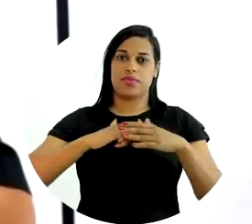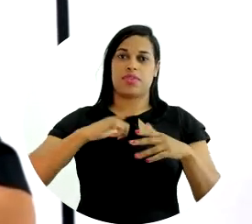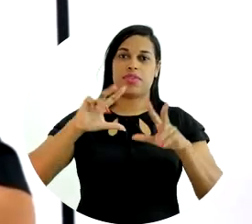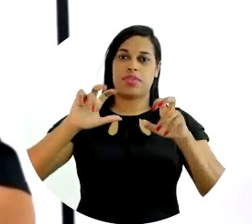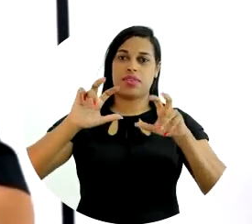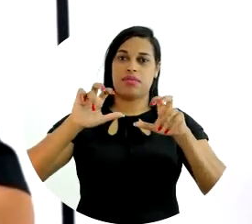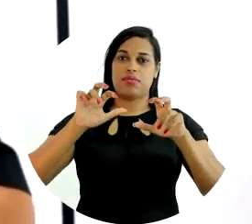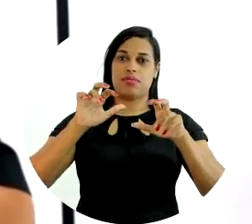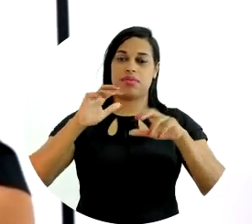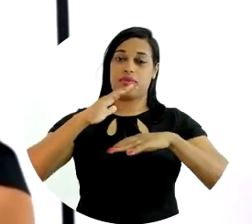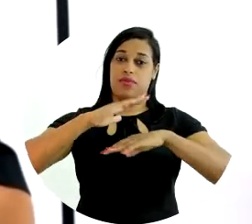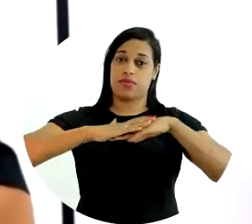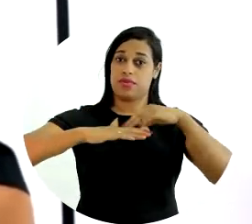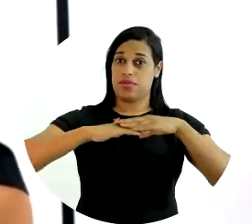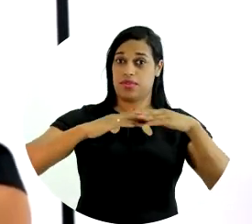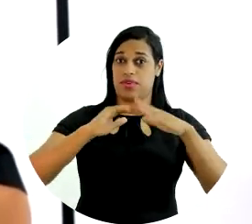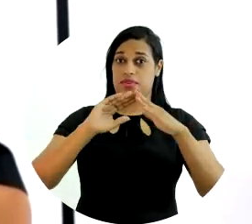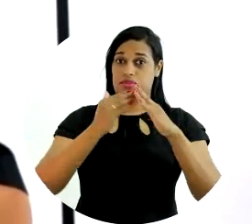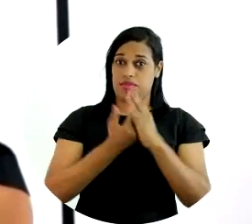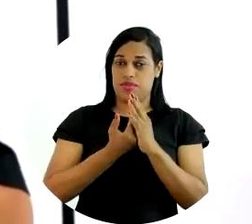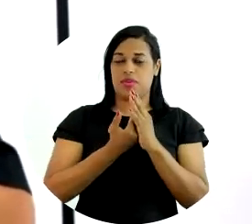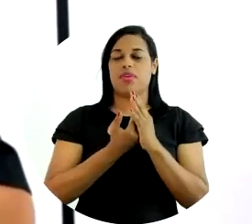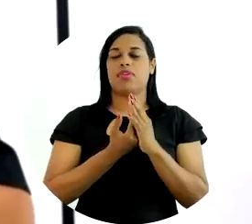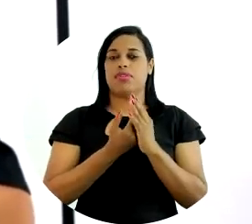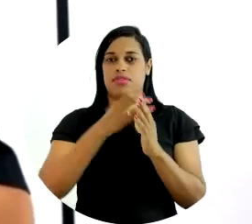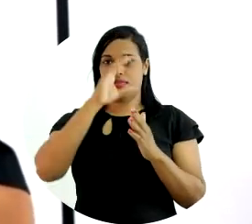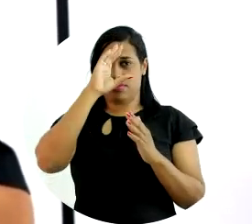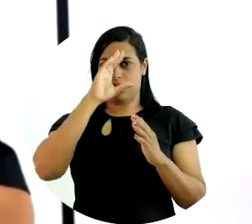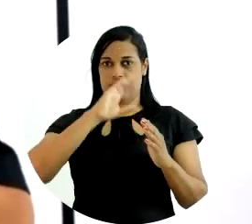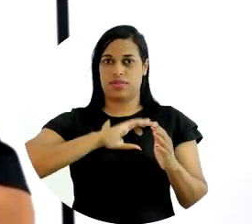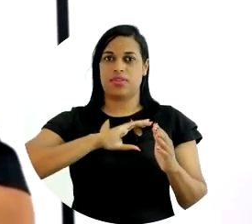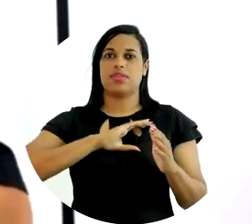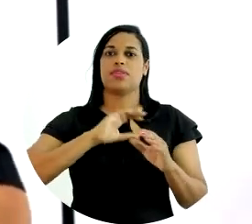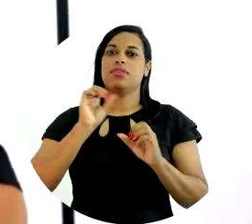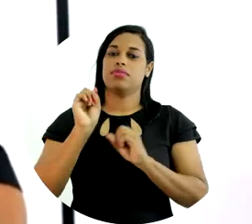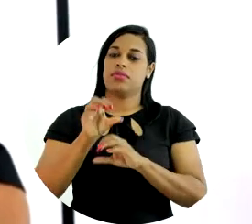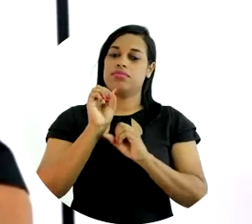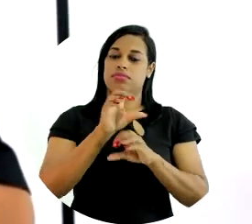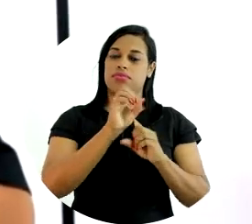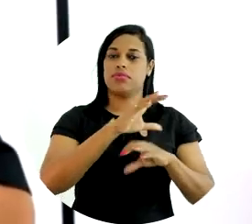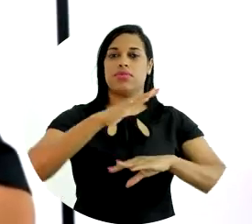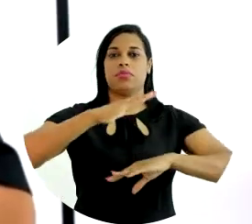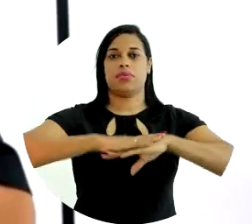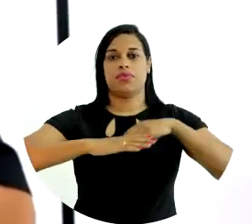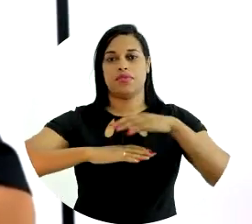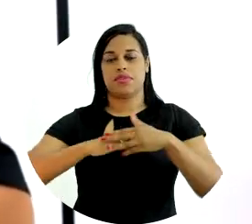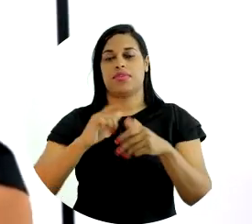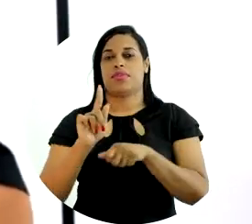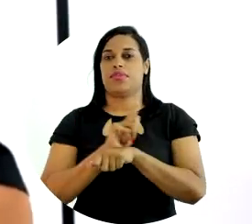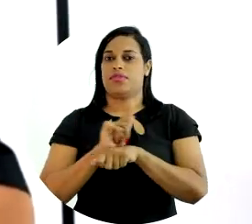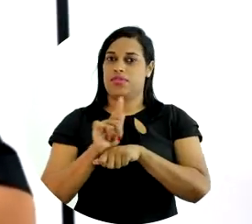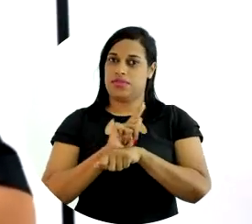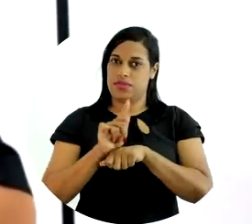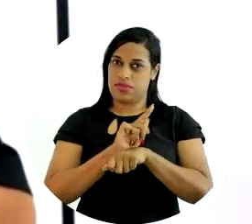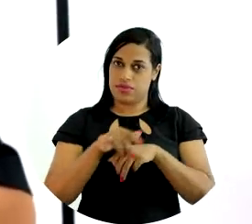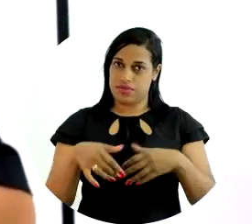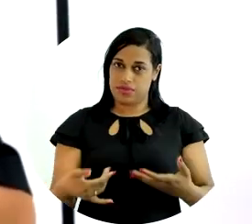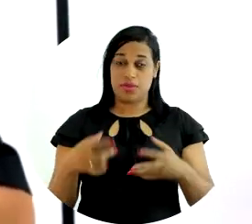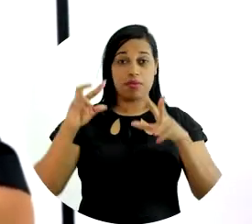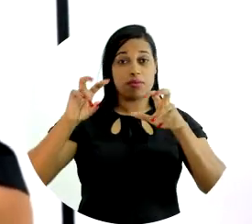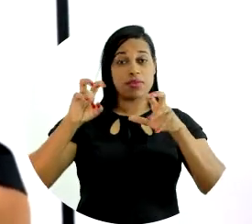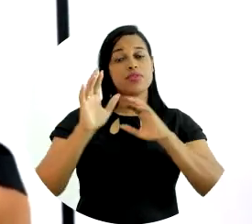é que tem como vidro o personagem da escola e dávamos educadores profissionais do estúdio